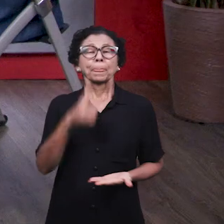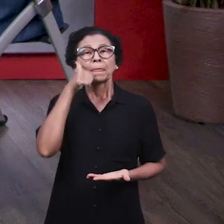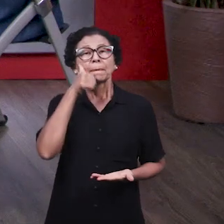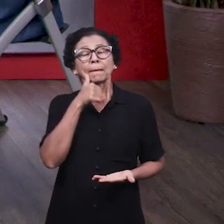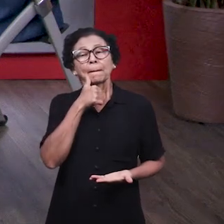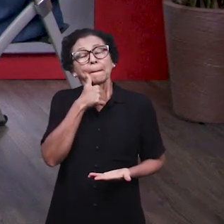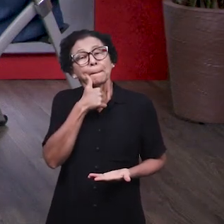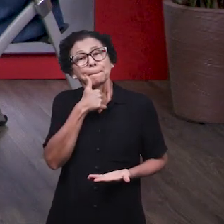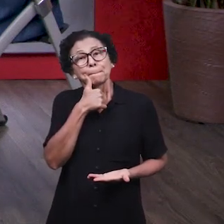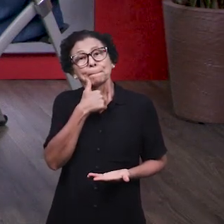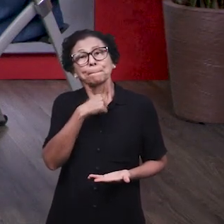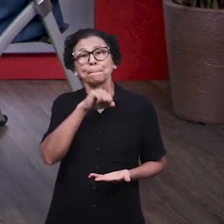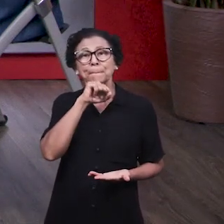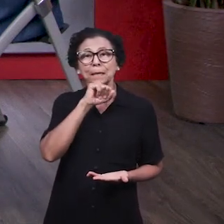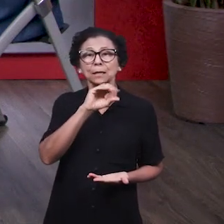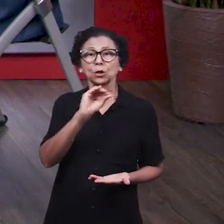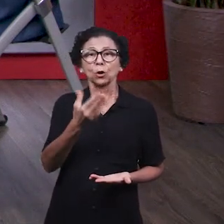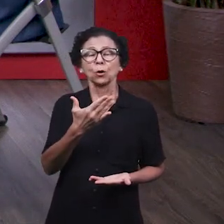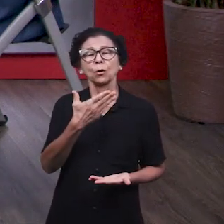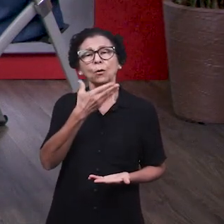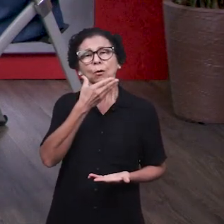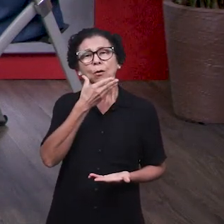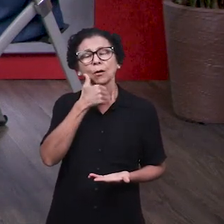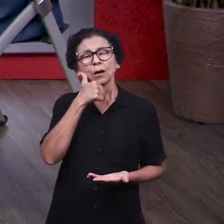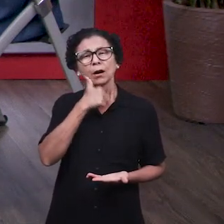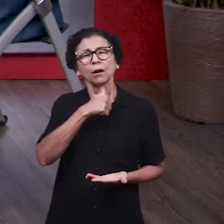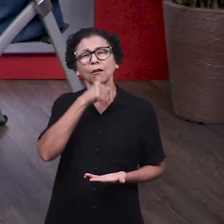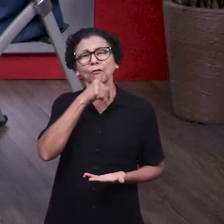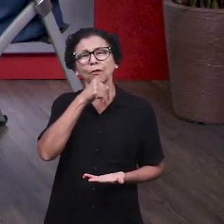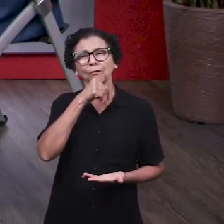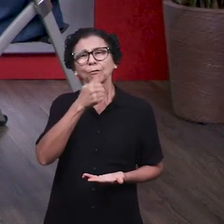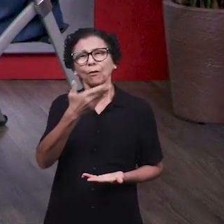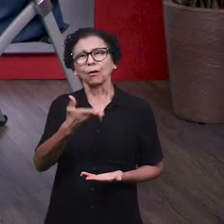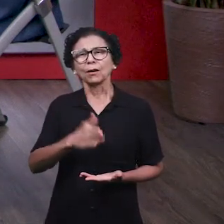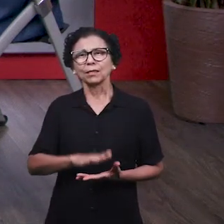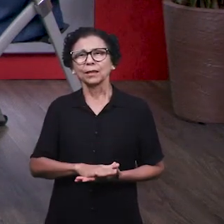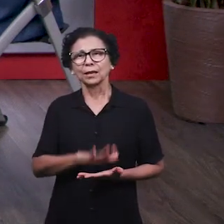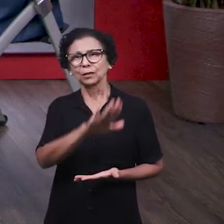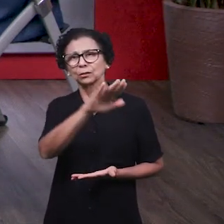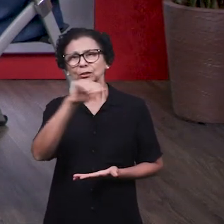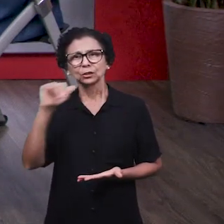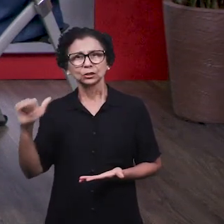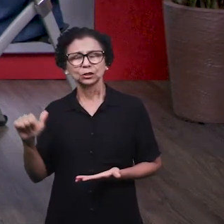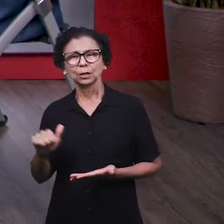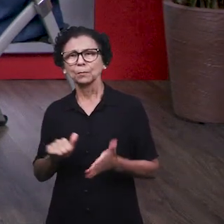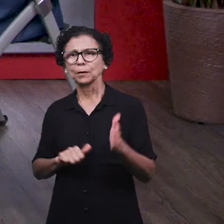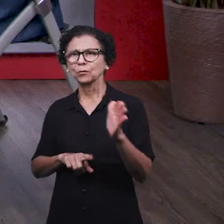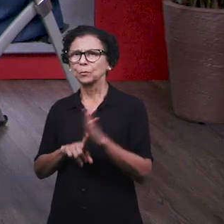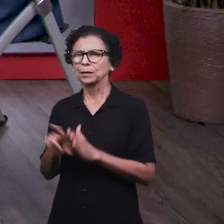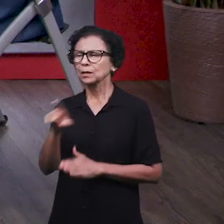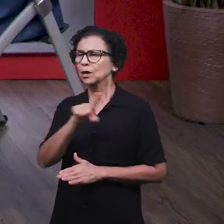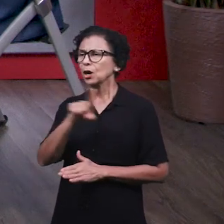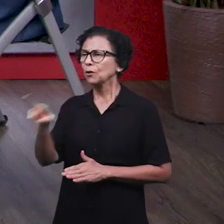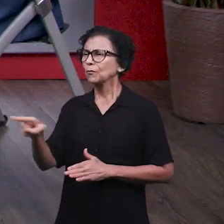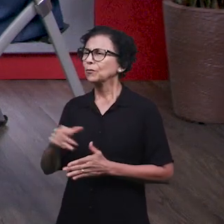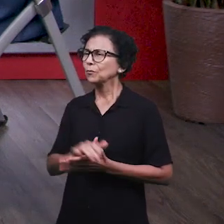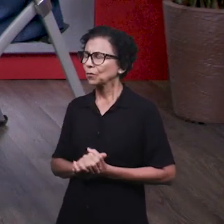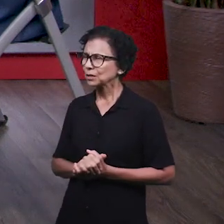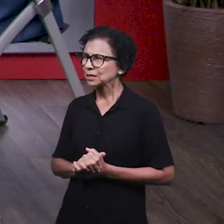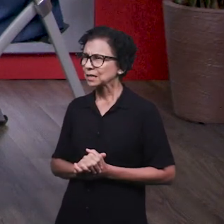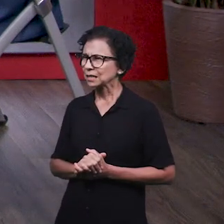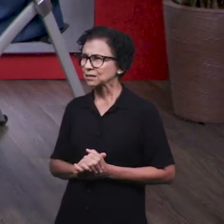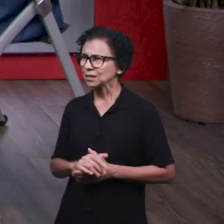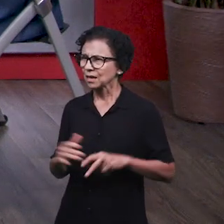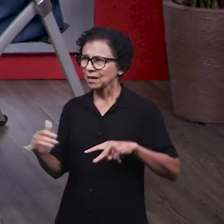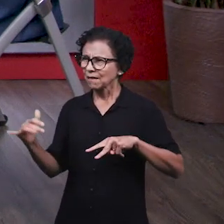ia. Eu chamava no gabinete: "Você já foi vítima de violência doméstica?" 85% já foram vítimas. Falei: "Sabe de